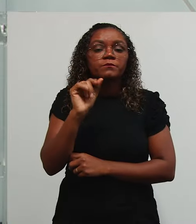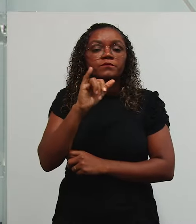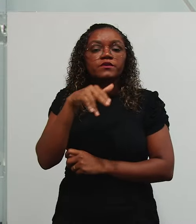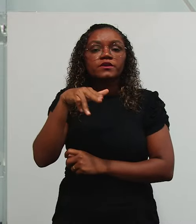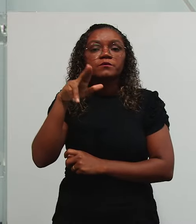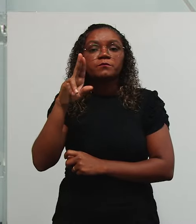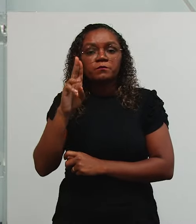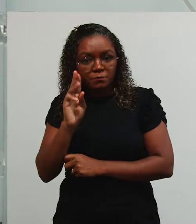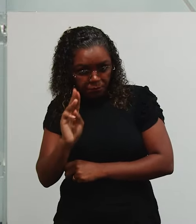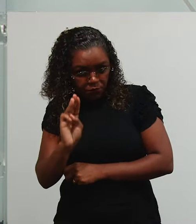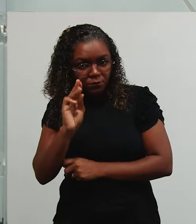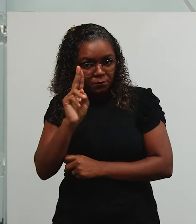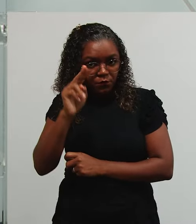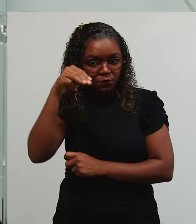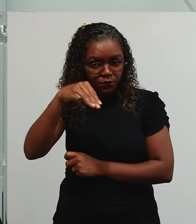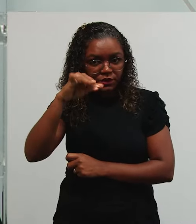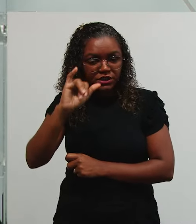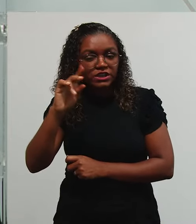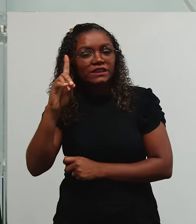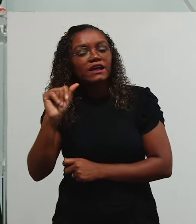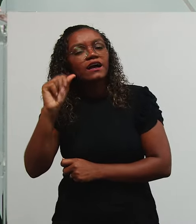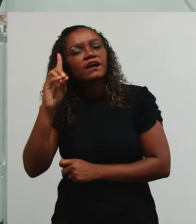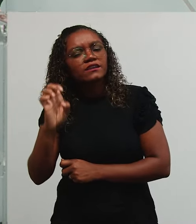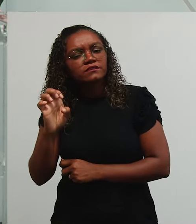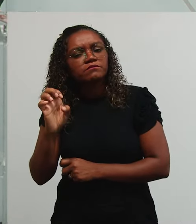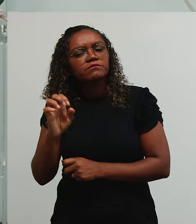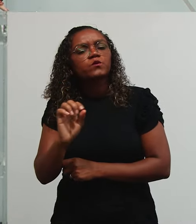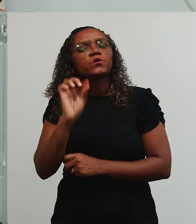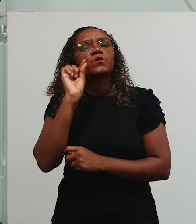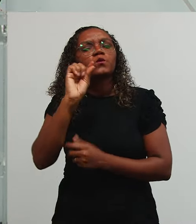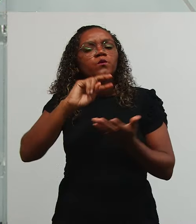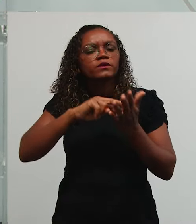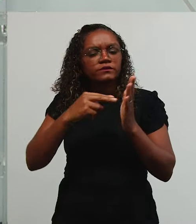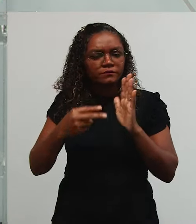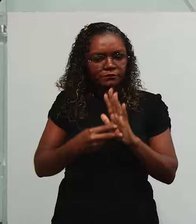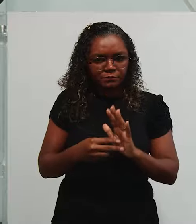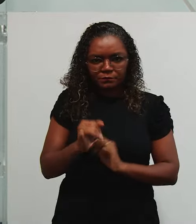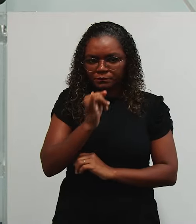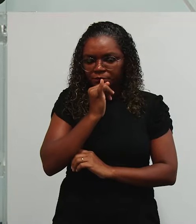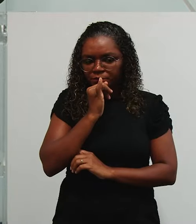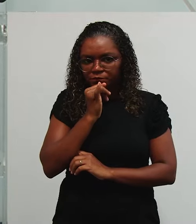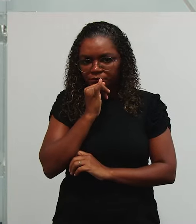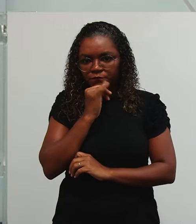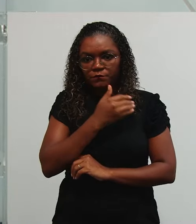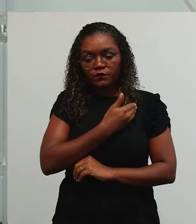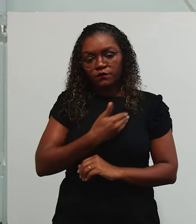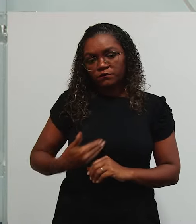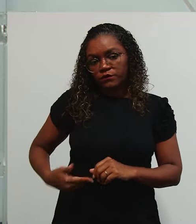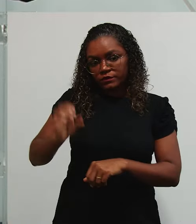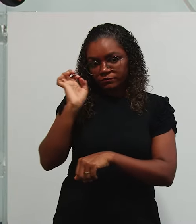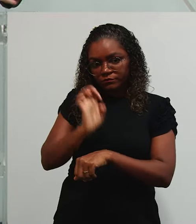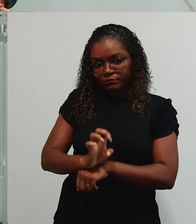às imunidades tributárias então assim o nosso estado ele quer muitas vezes fomentar algum tipo de